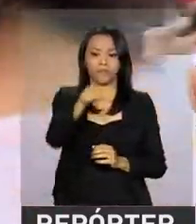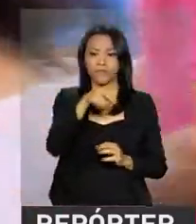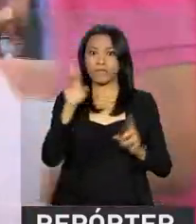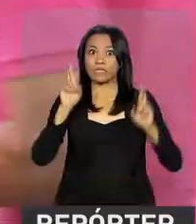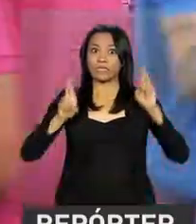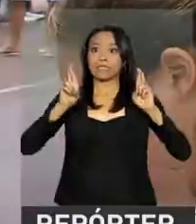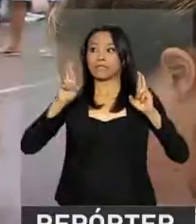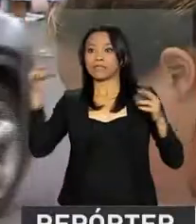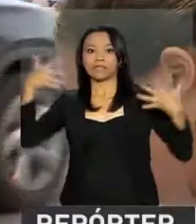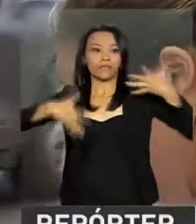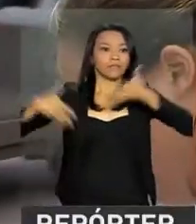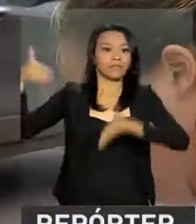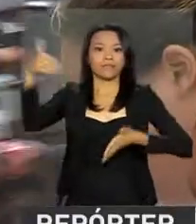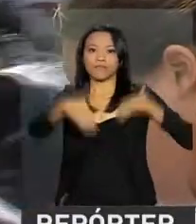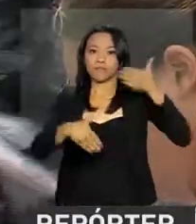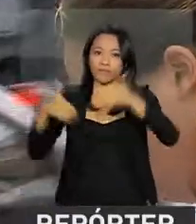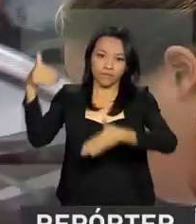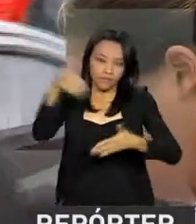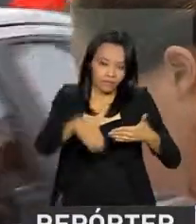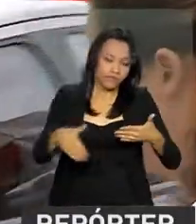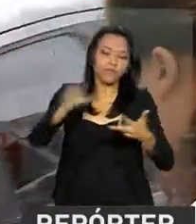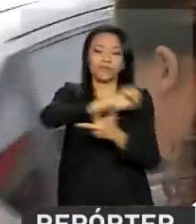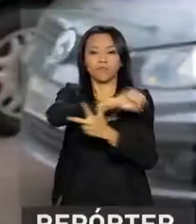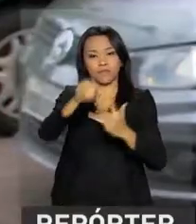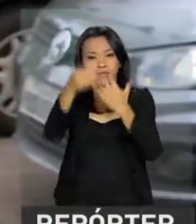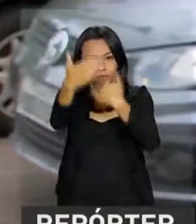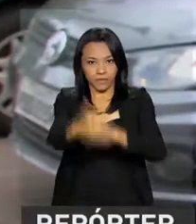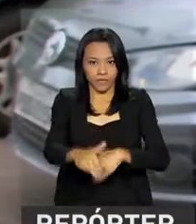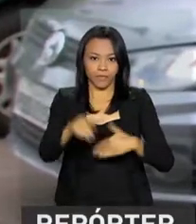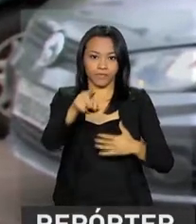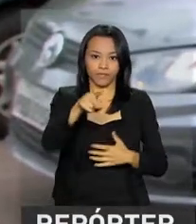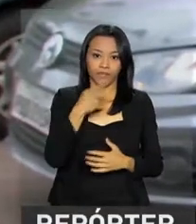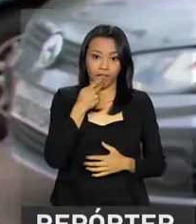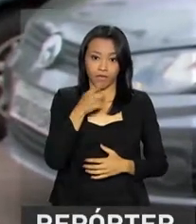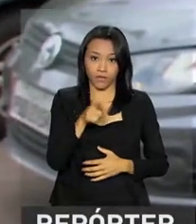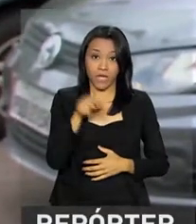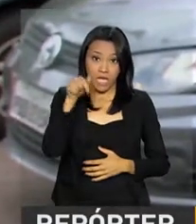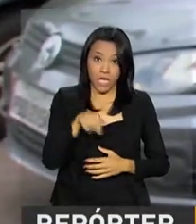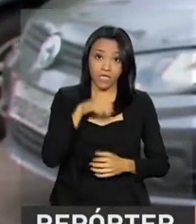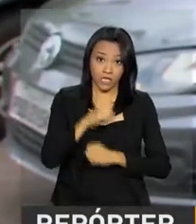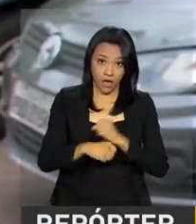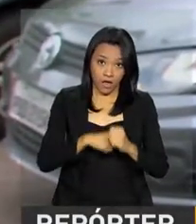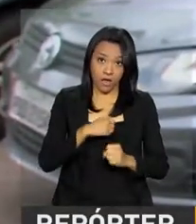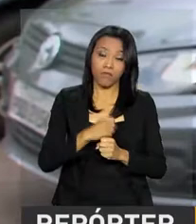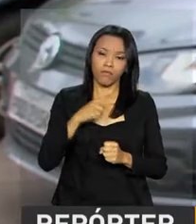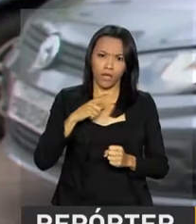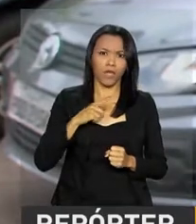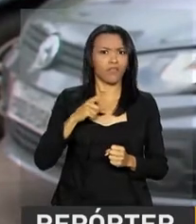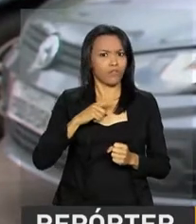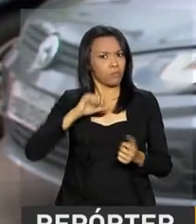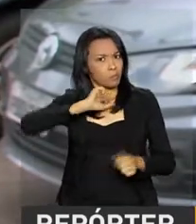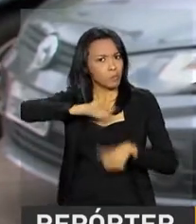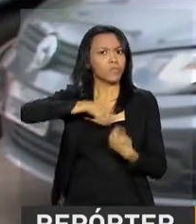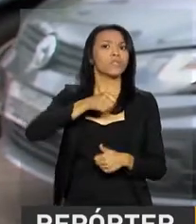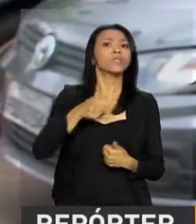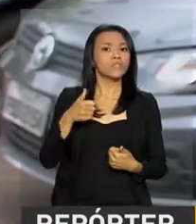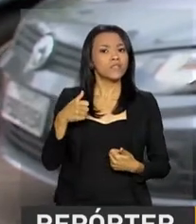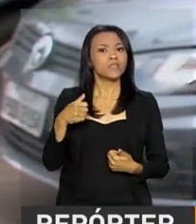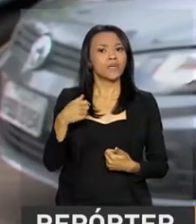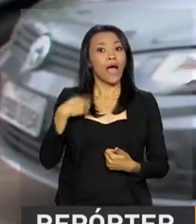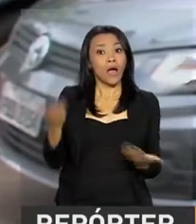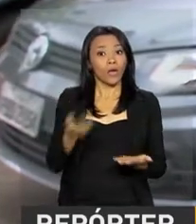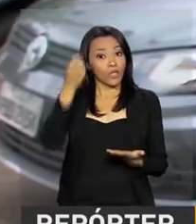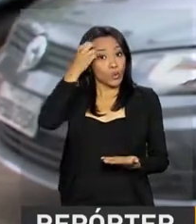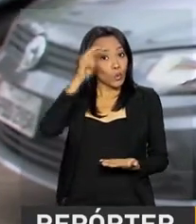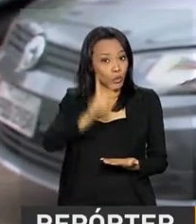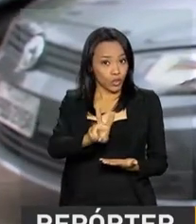Expectativa na chegada ao Exame Nacional do Ensino Médio. Esse ano teve algumas mudanças, o exame passou a funcionar em dois